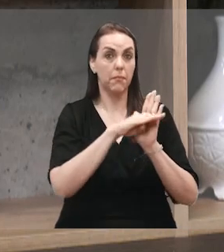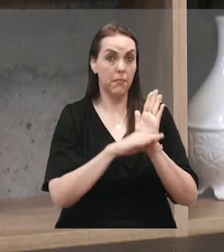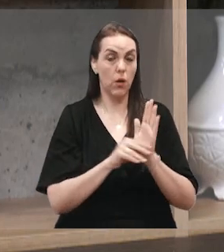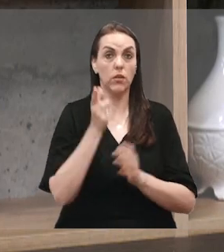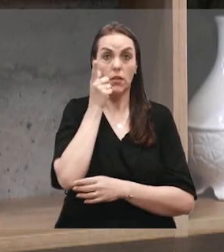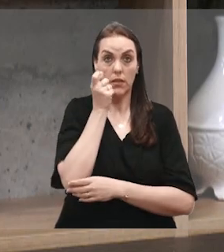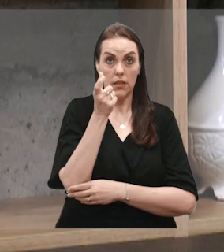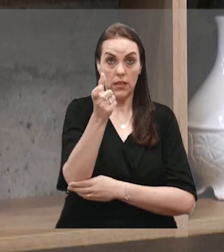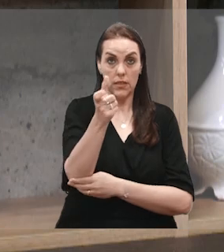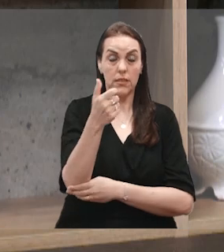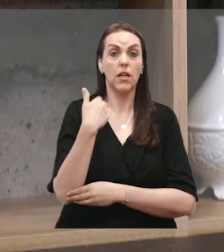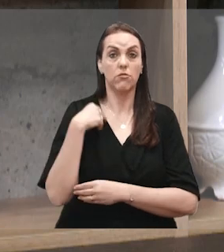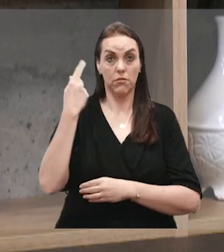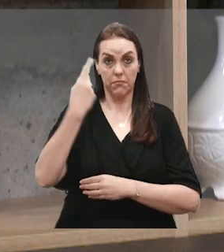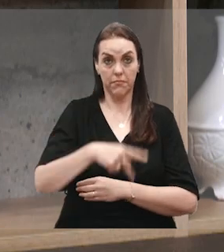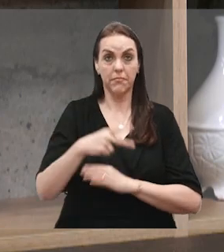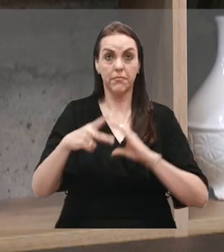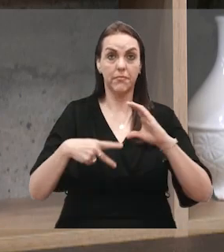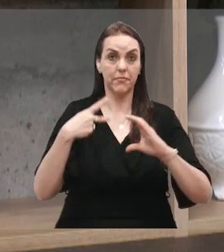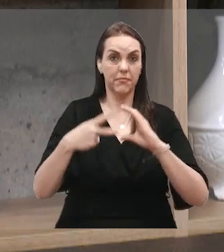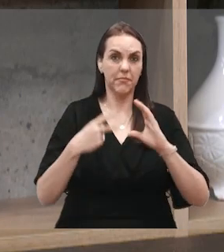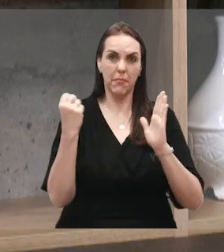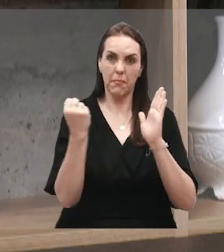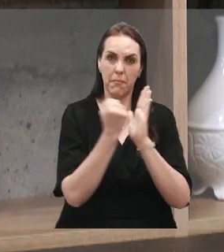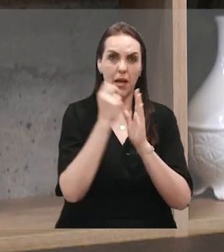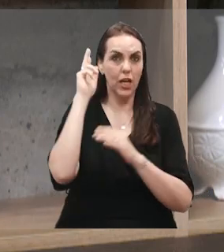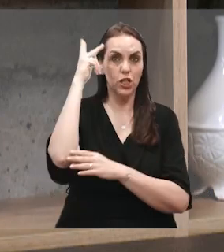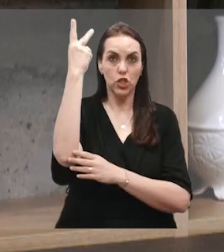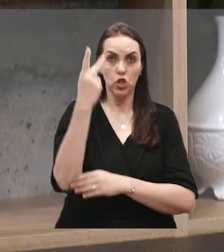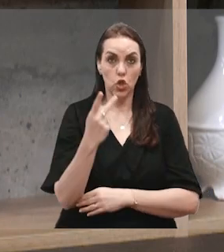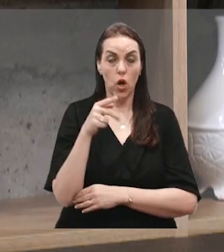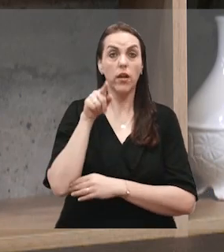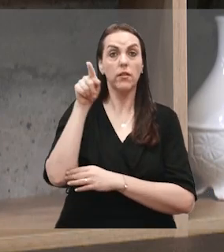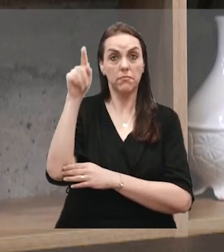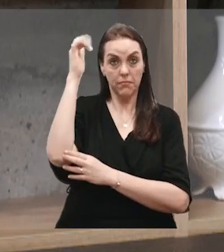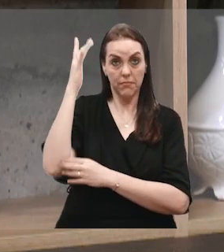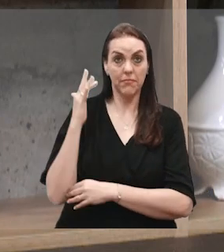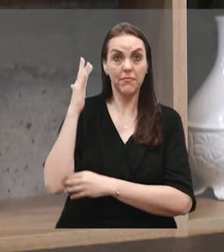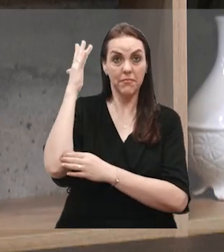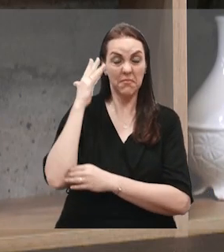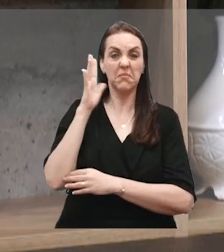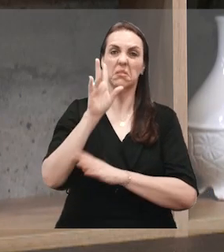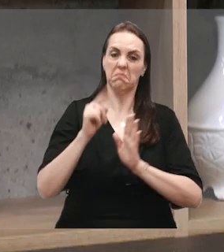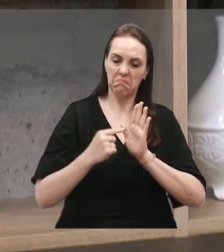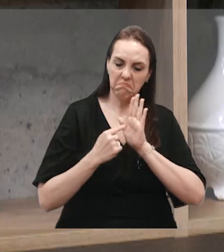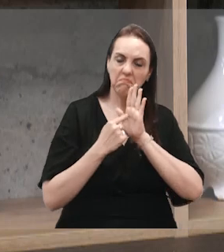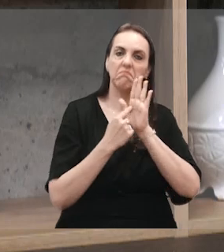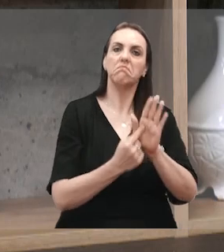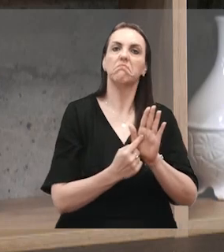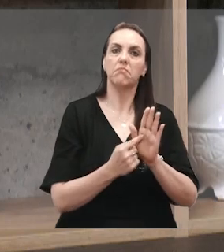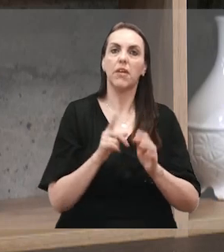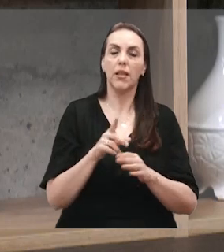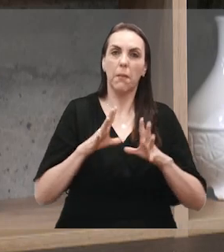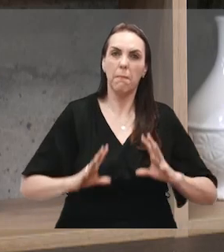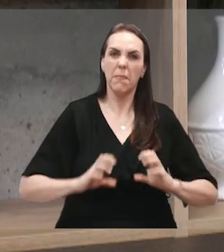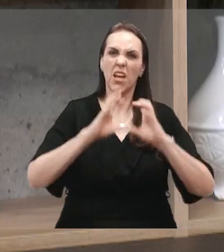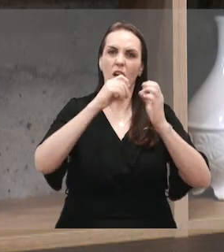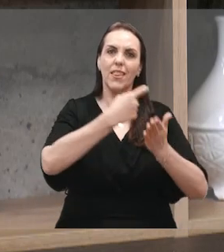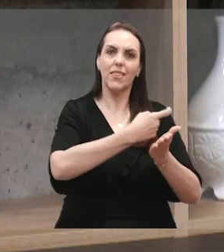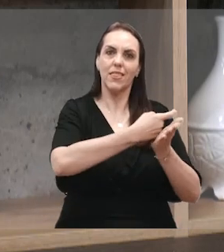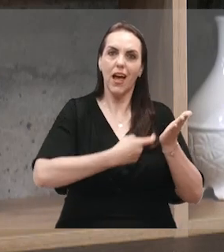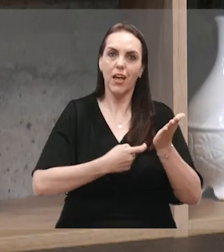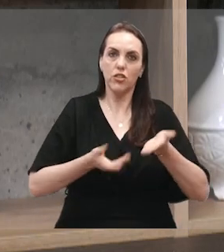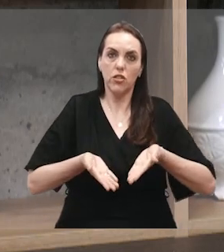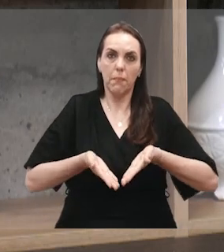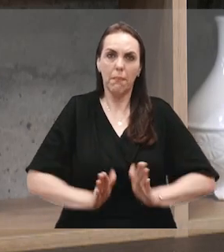nesta casa que marcam a história e a senhora figurou nisso quando brigou contra a taxa de parto. Para as